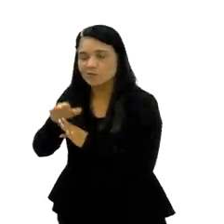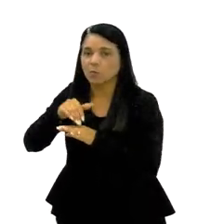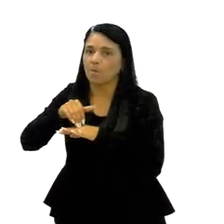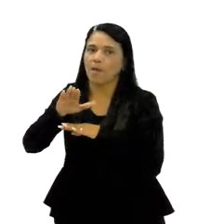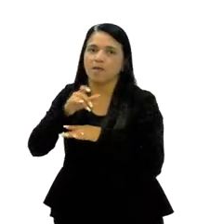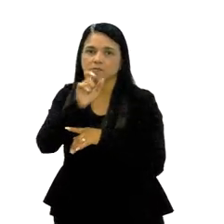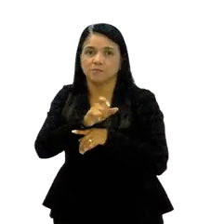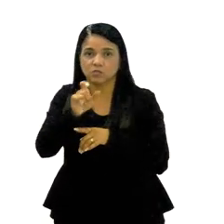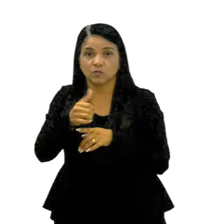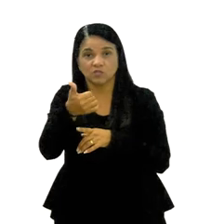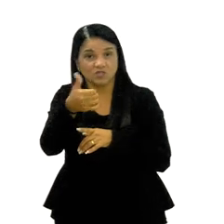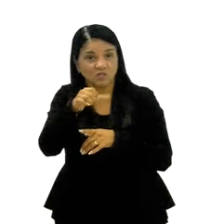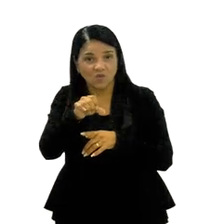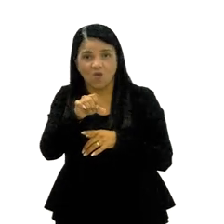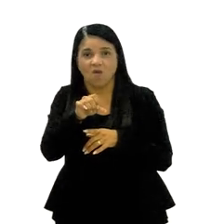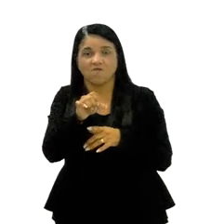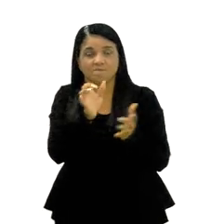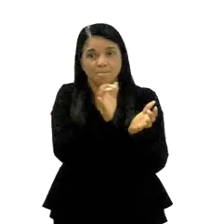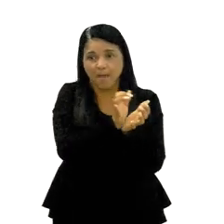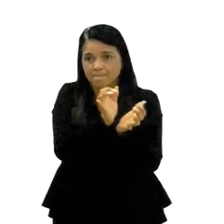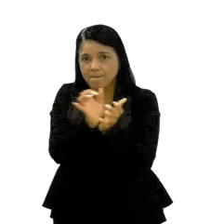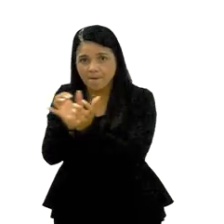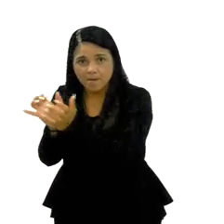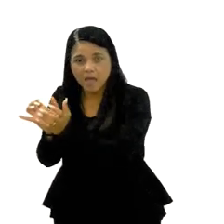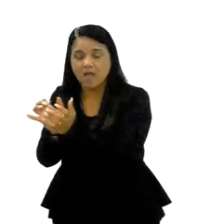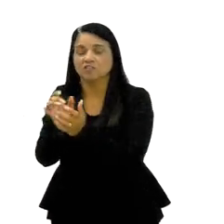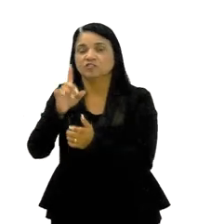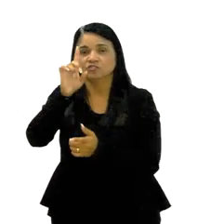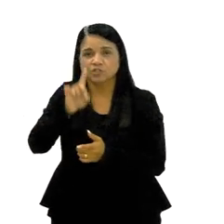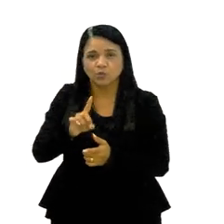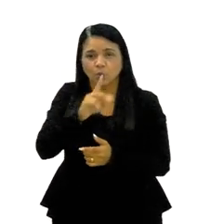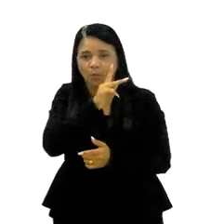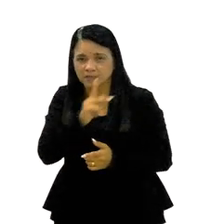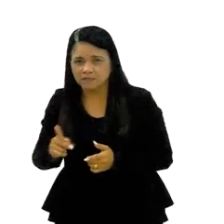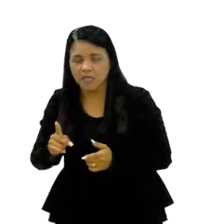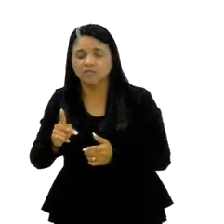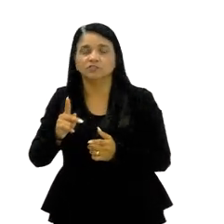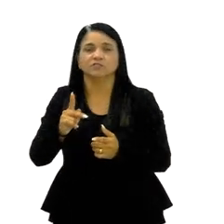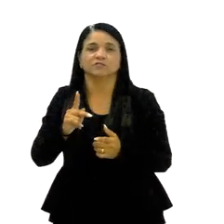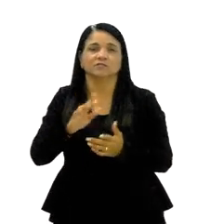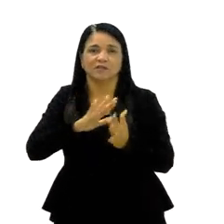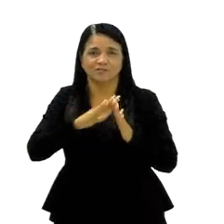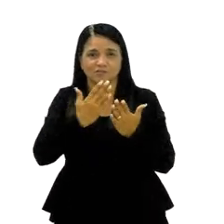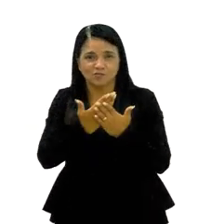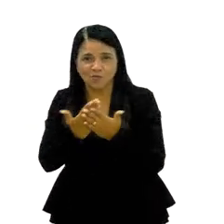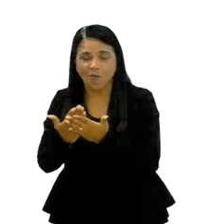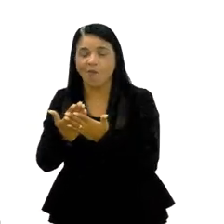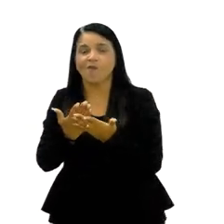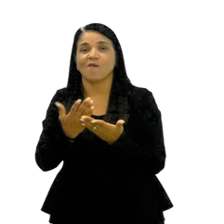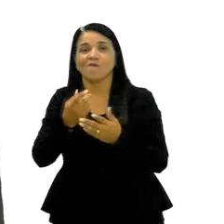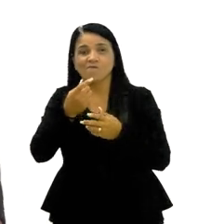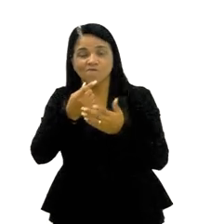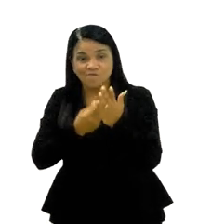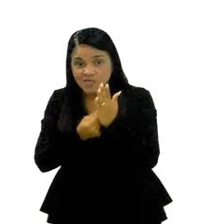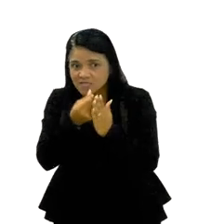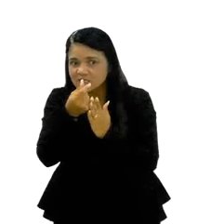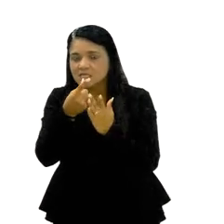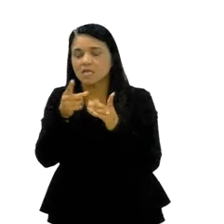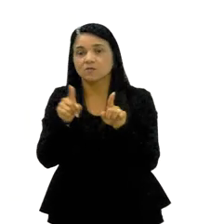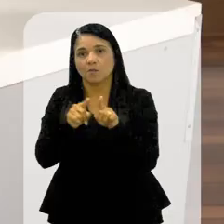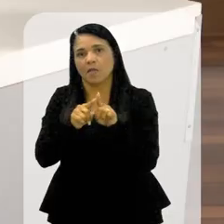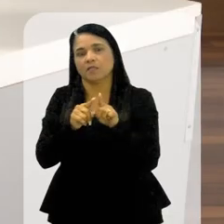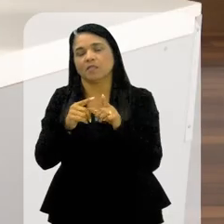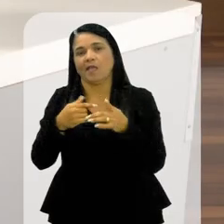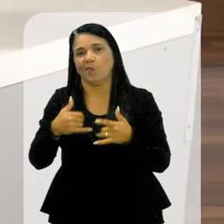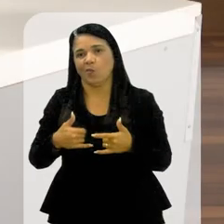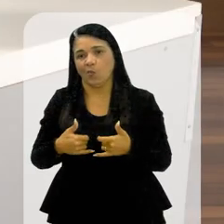difícil. Você está ali trabalhando com 19 pessoas e lidando com carnavalesco, diretor de carnaval, diretor de barracão, presidente, Ainda tem lado financeiro.